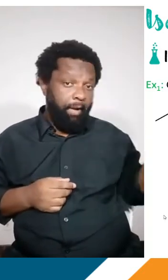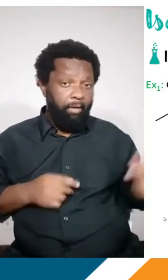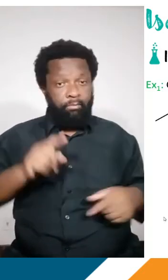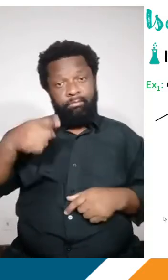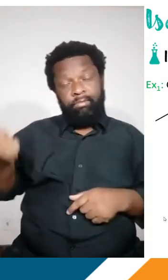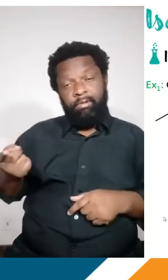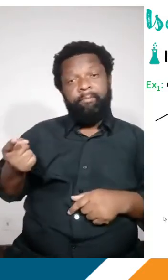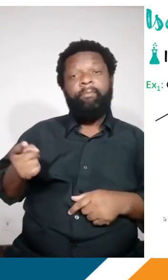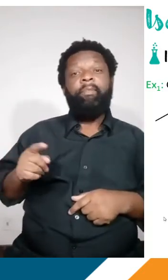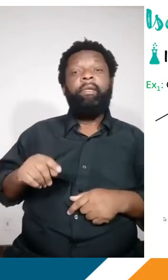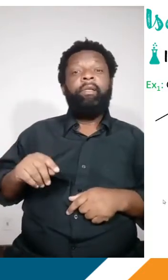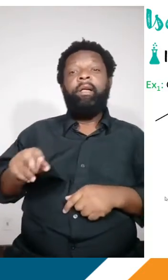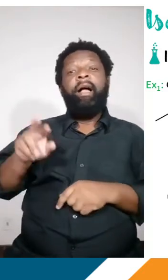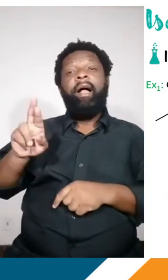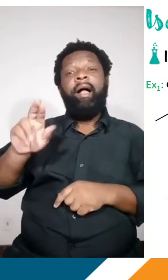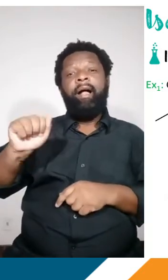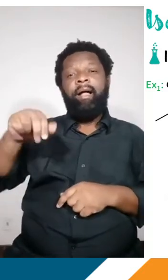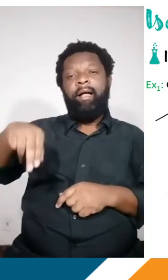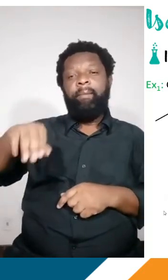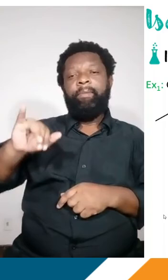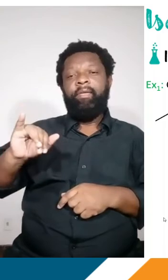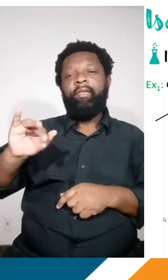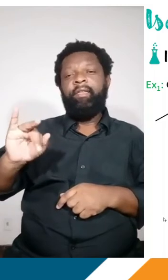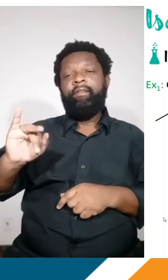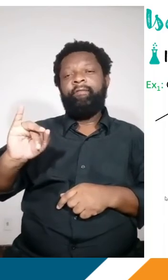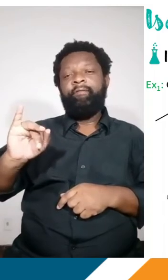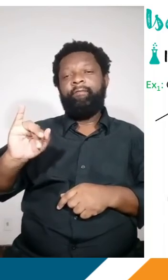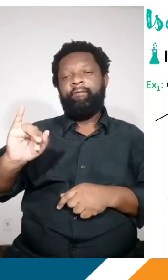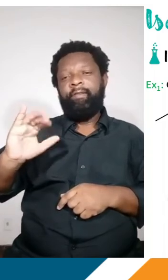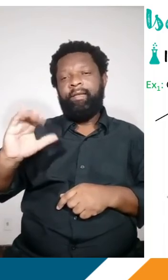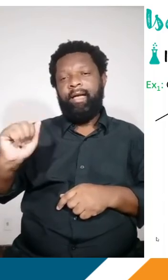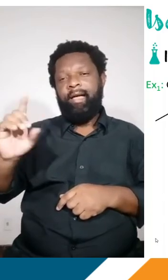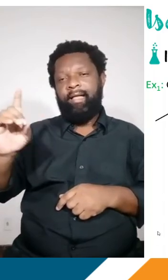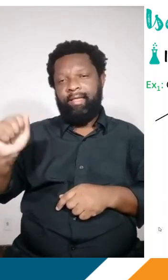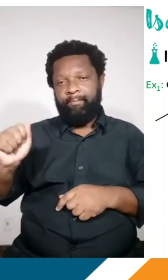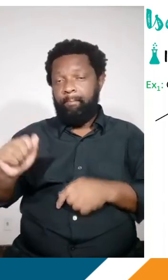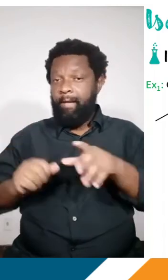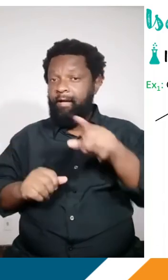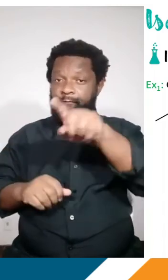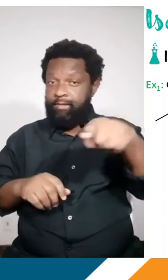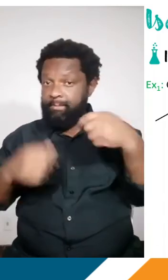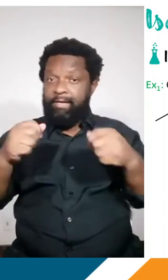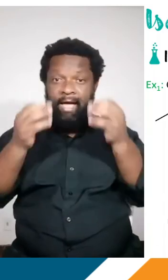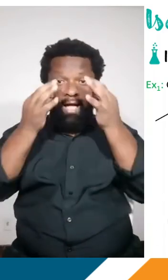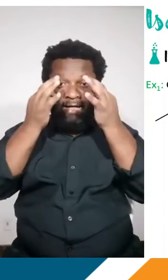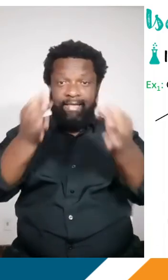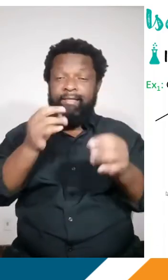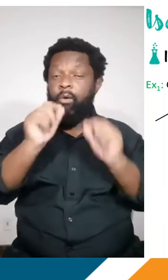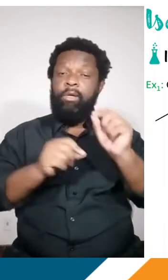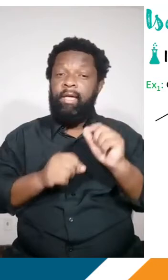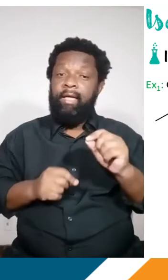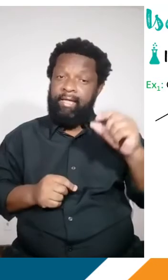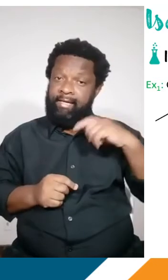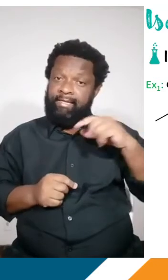normal e aqui uma cadeia ramificada. Algo que eu queria que vocês se atentassem é para o fato